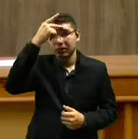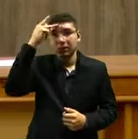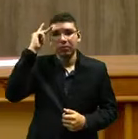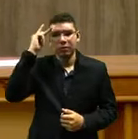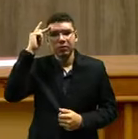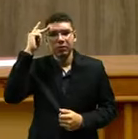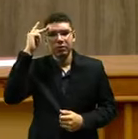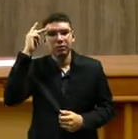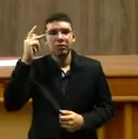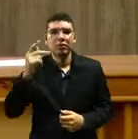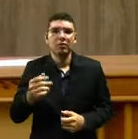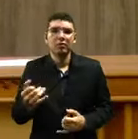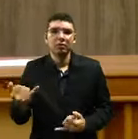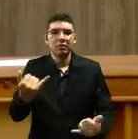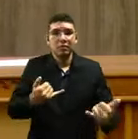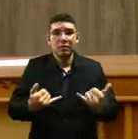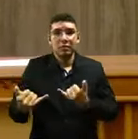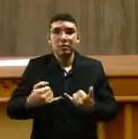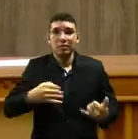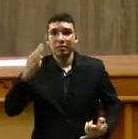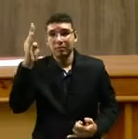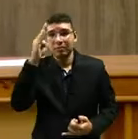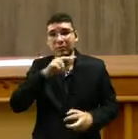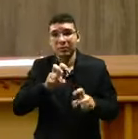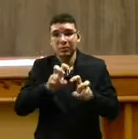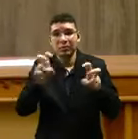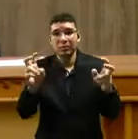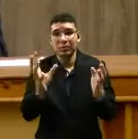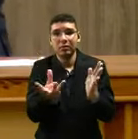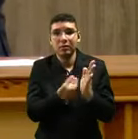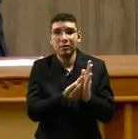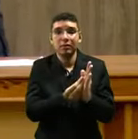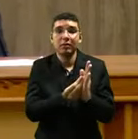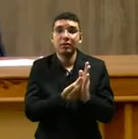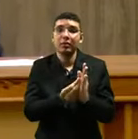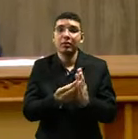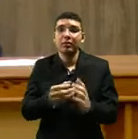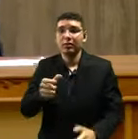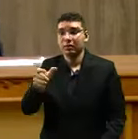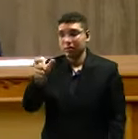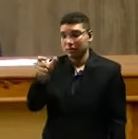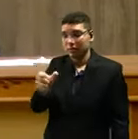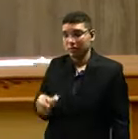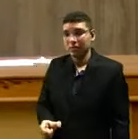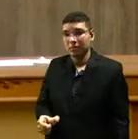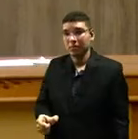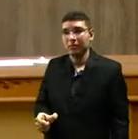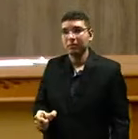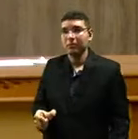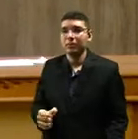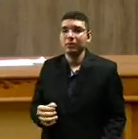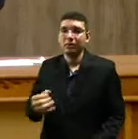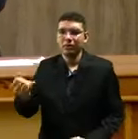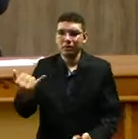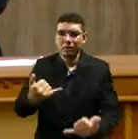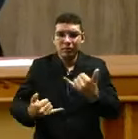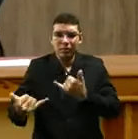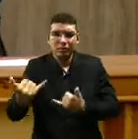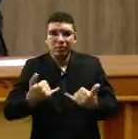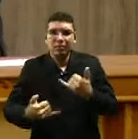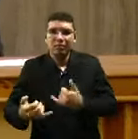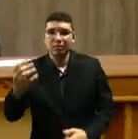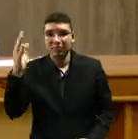ou tá lá no trabalho dela ou na empresa aí o camarada tá metendo a faca na Bíblia metendo a faca na fé acabando com a igreja acabando com o